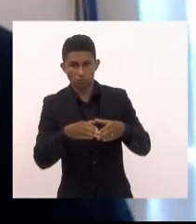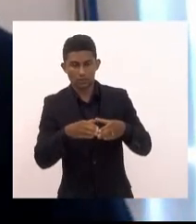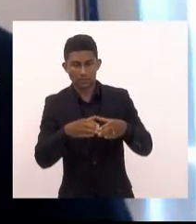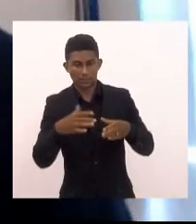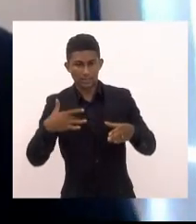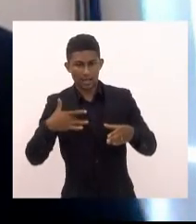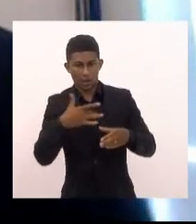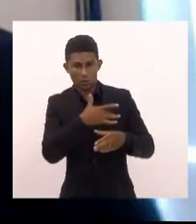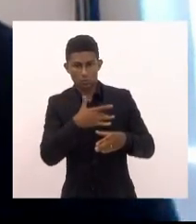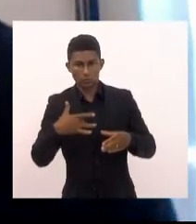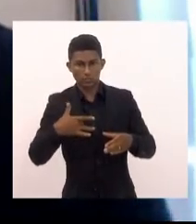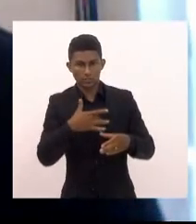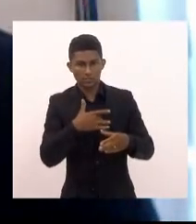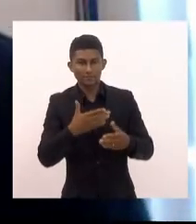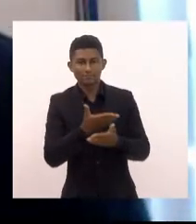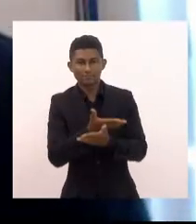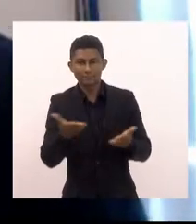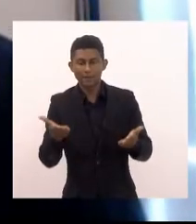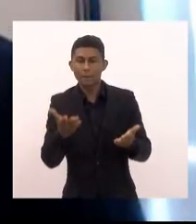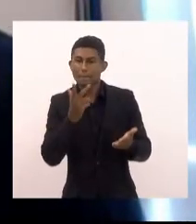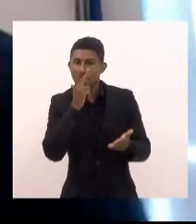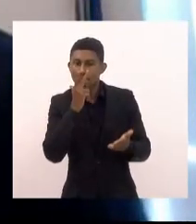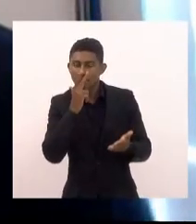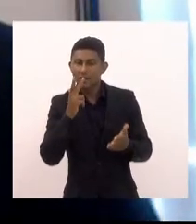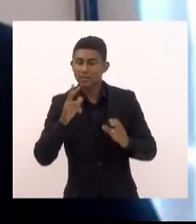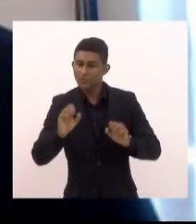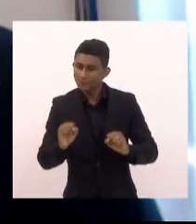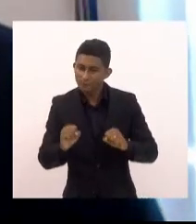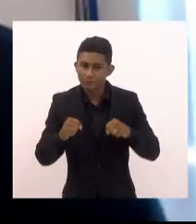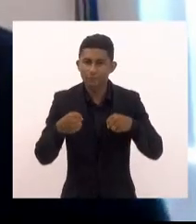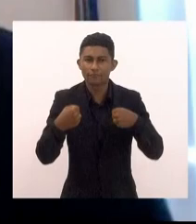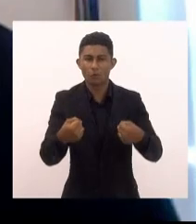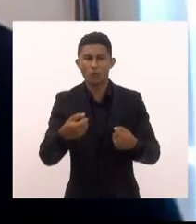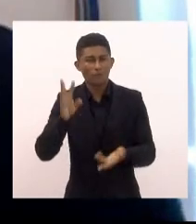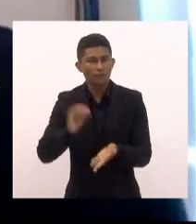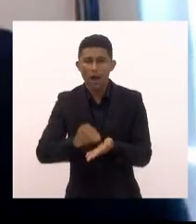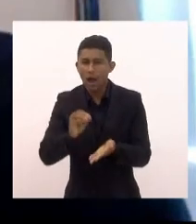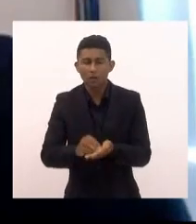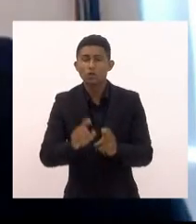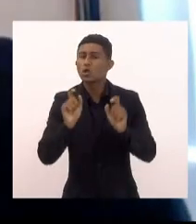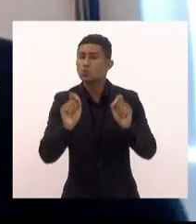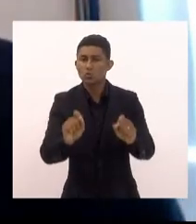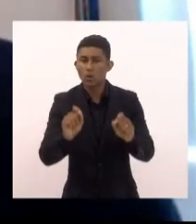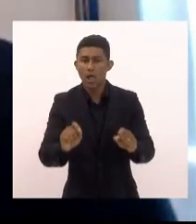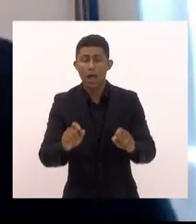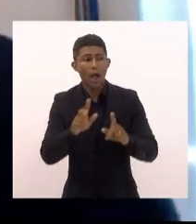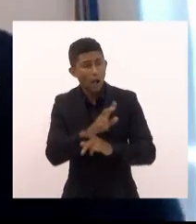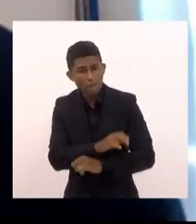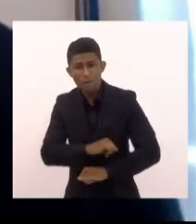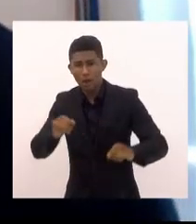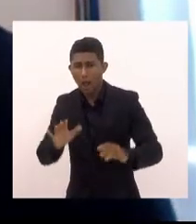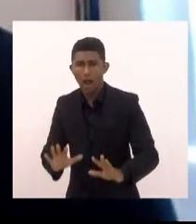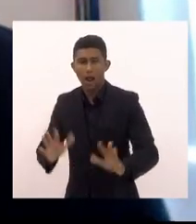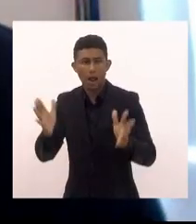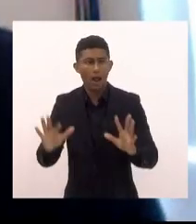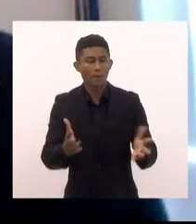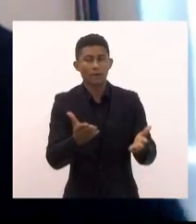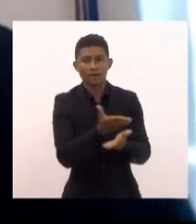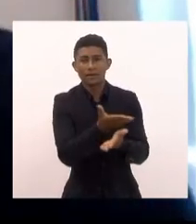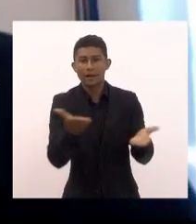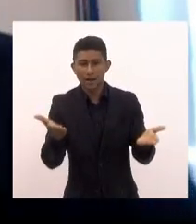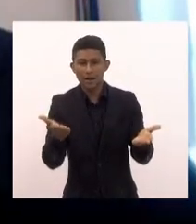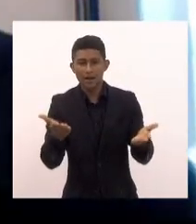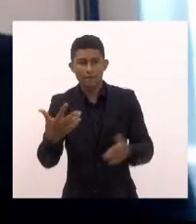os esforços possíveis e necessários para estimular a vacinação da comunidade escolar. Já há